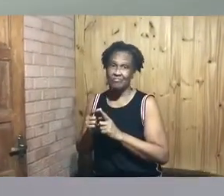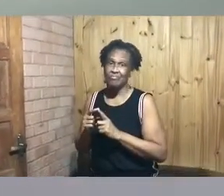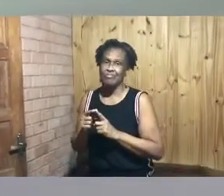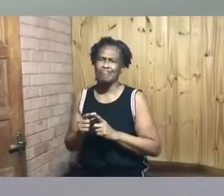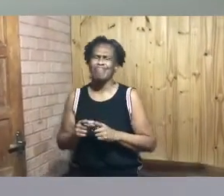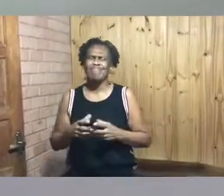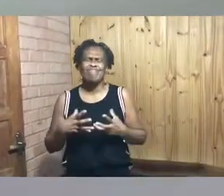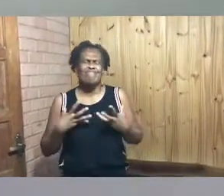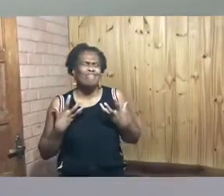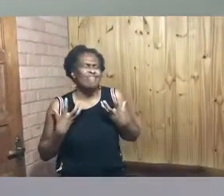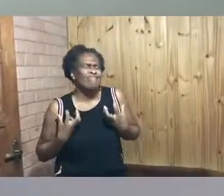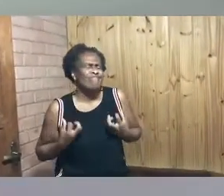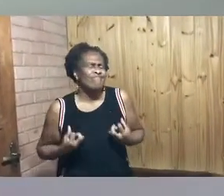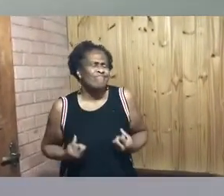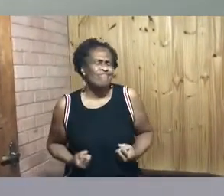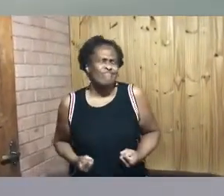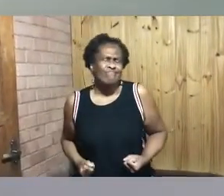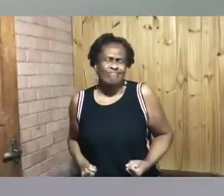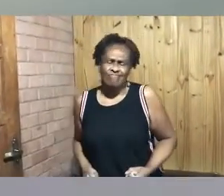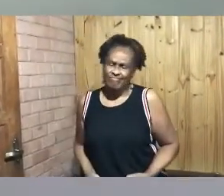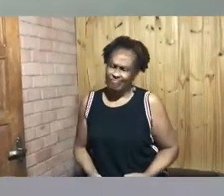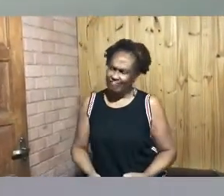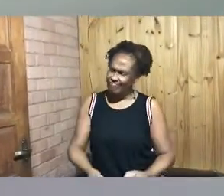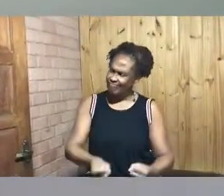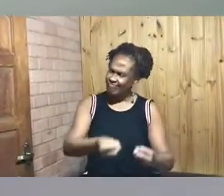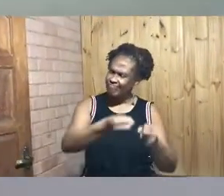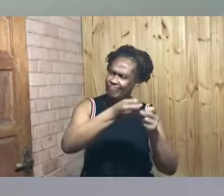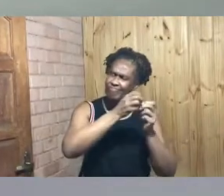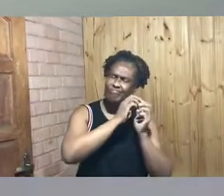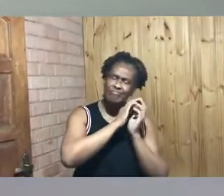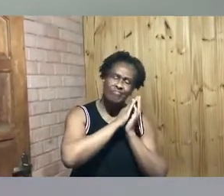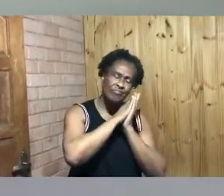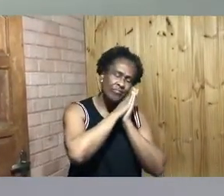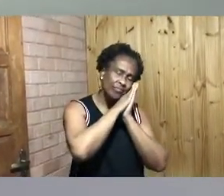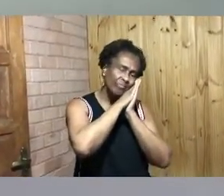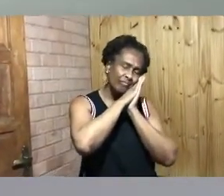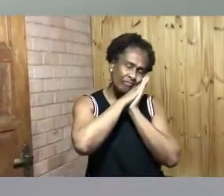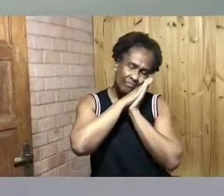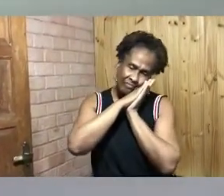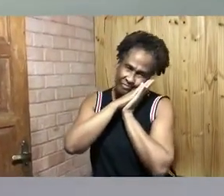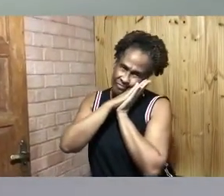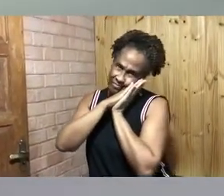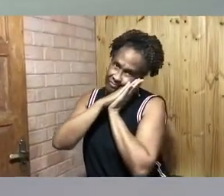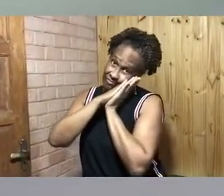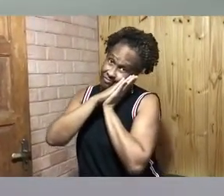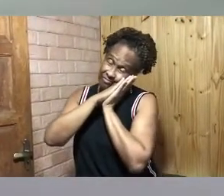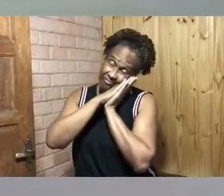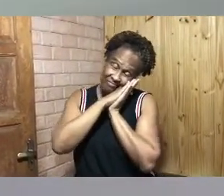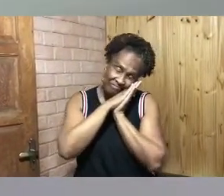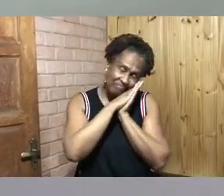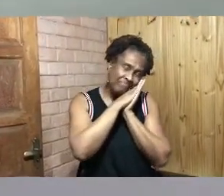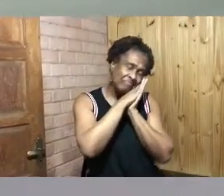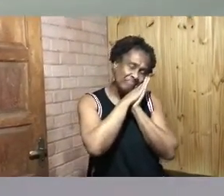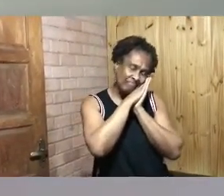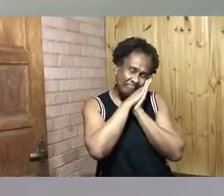palavras e muito cansado acabava dormindo.